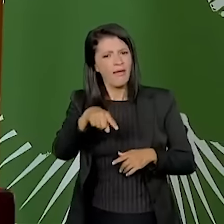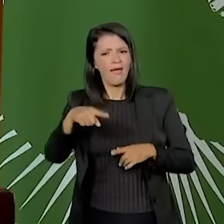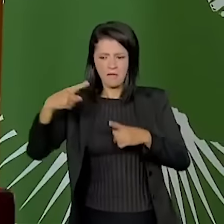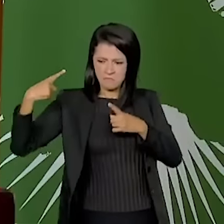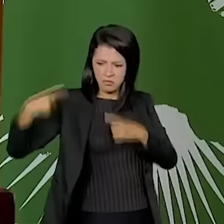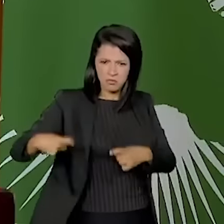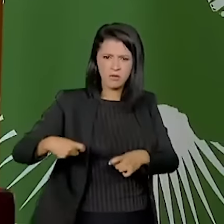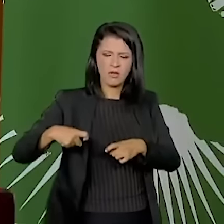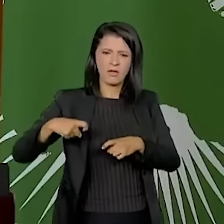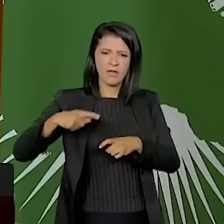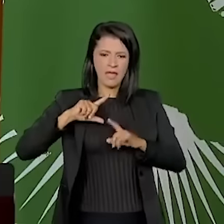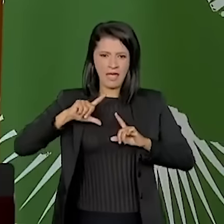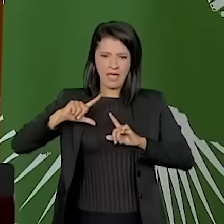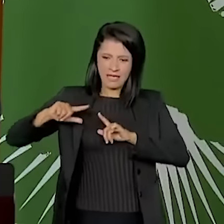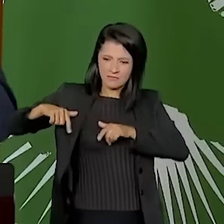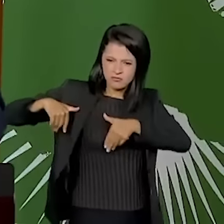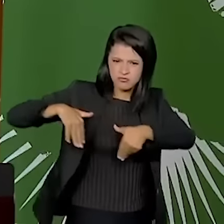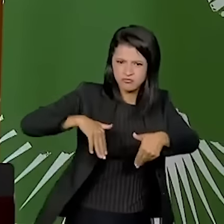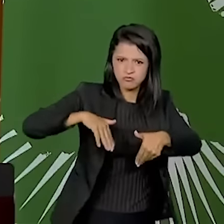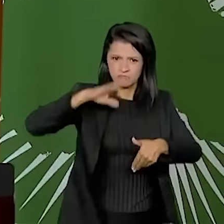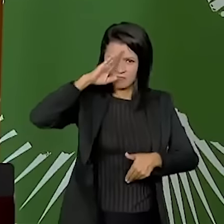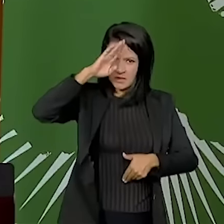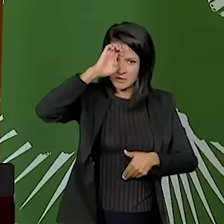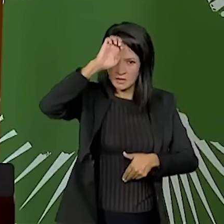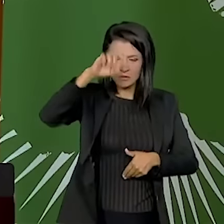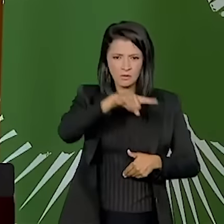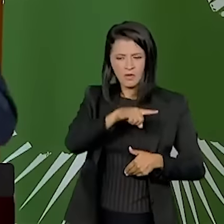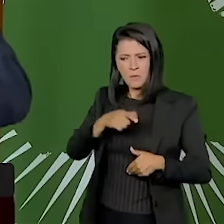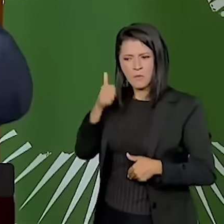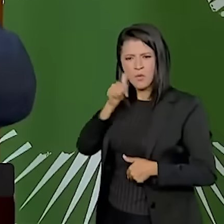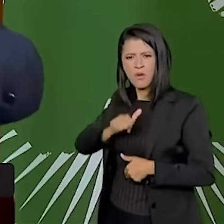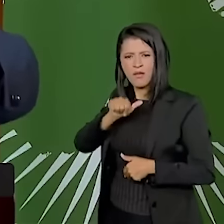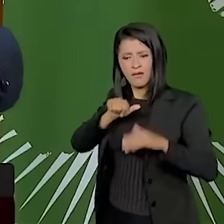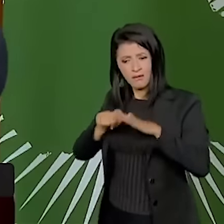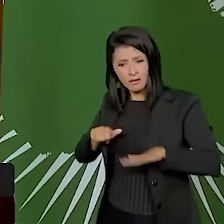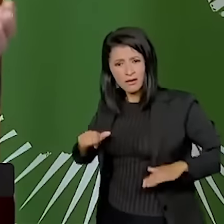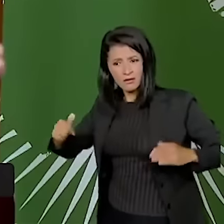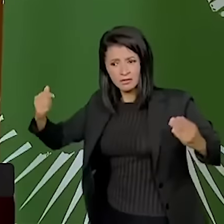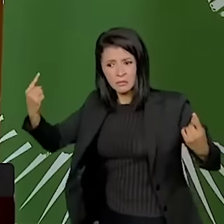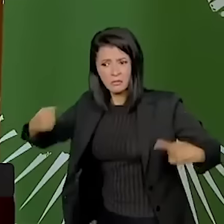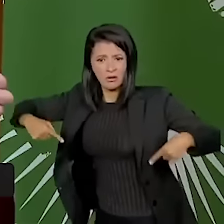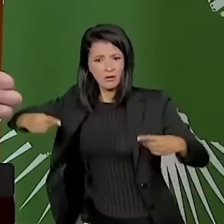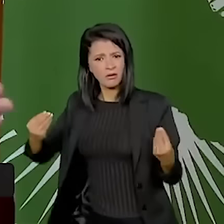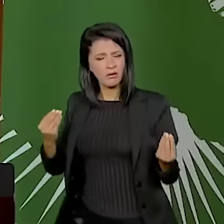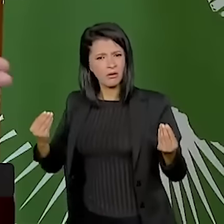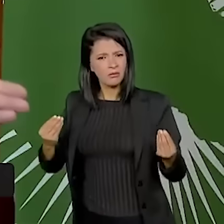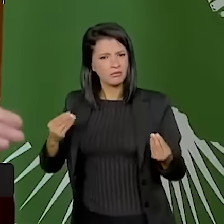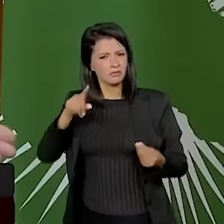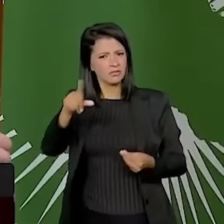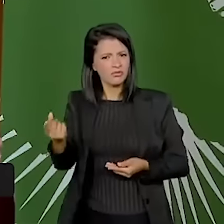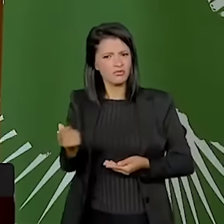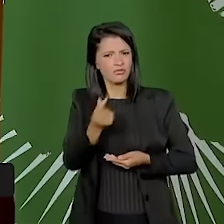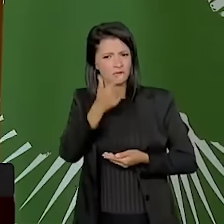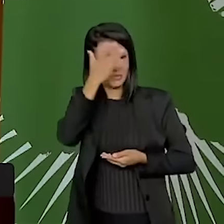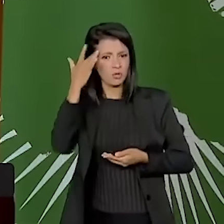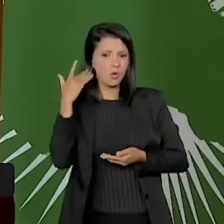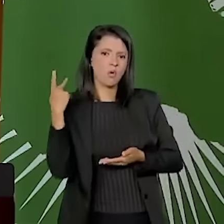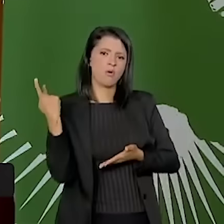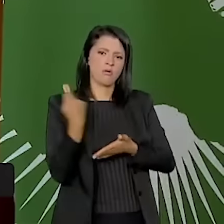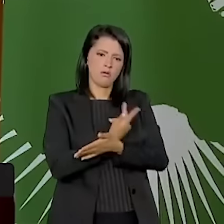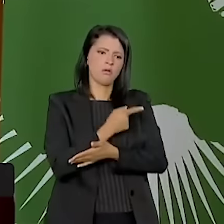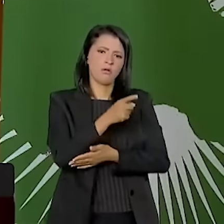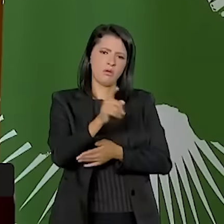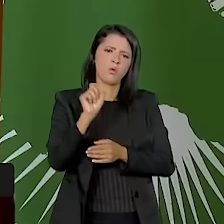crianças. Ora, se teve algum erro nessa instituição que recolhe dinheiro, pura-se que errou, mas